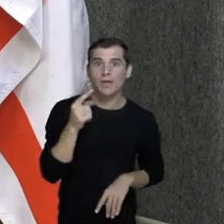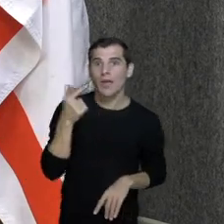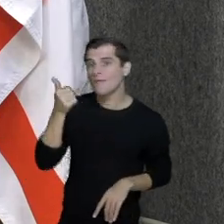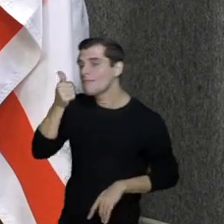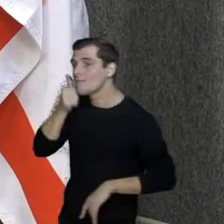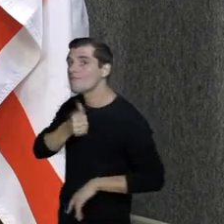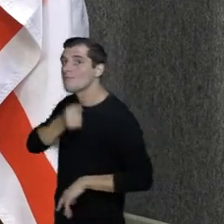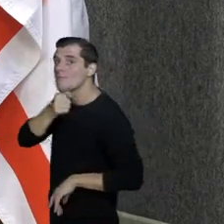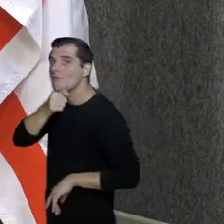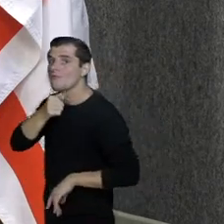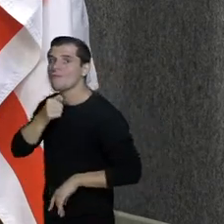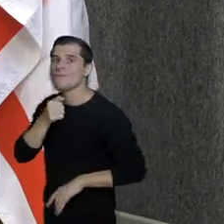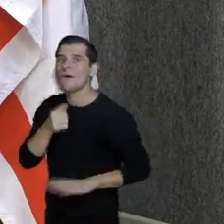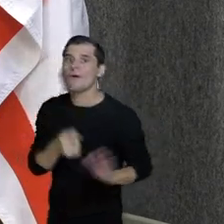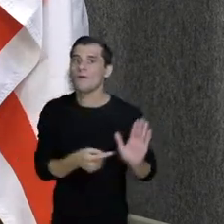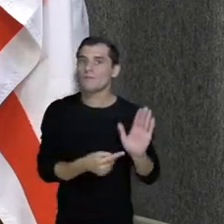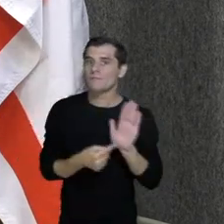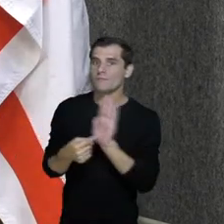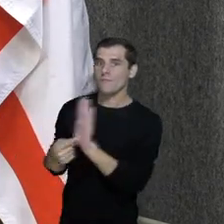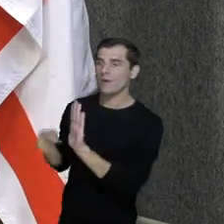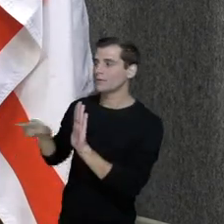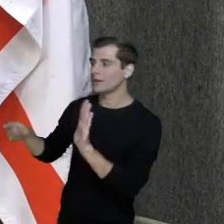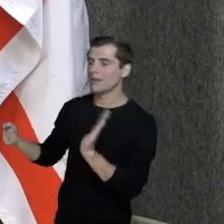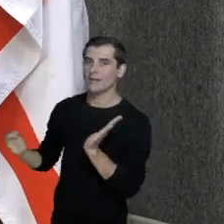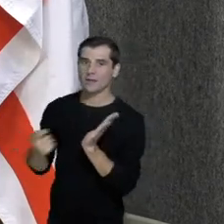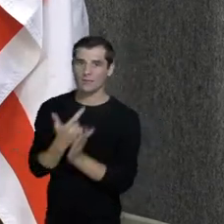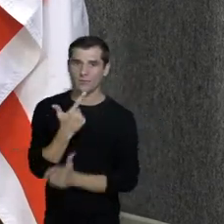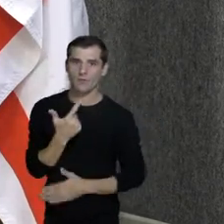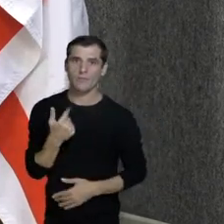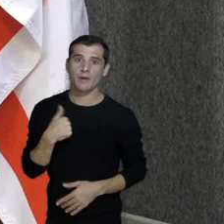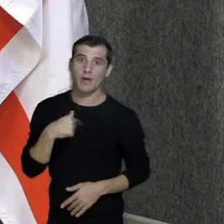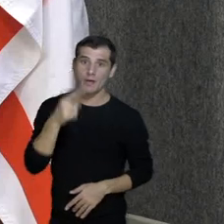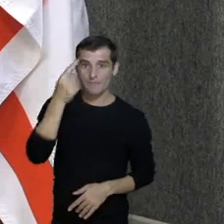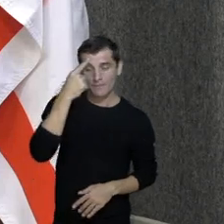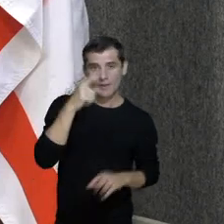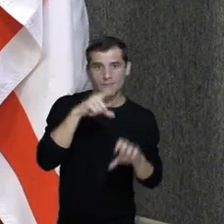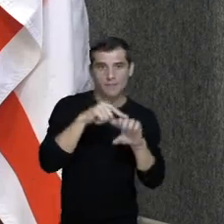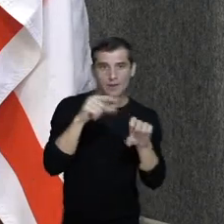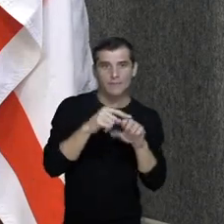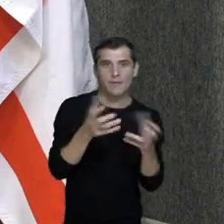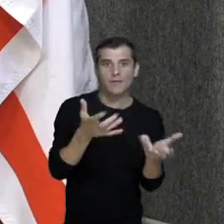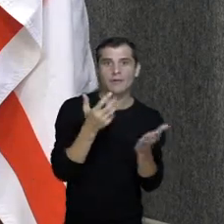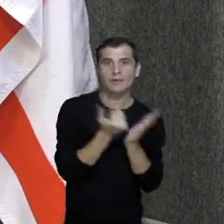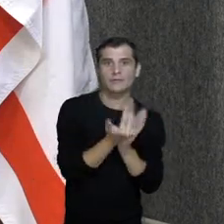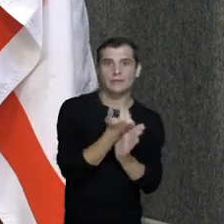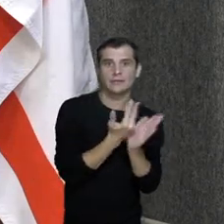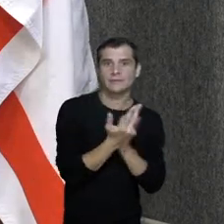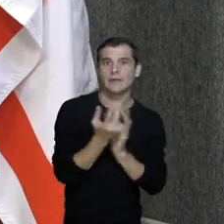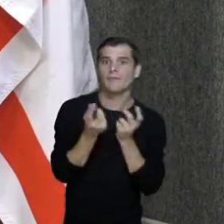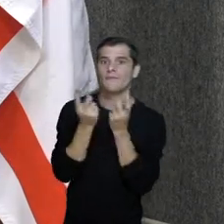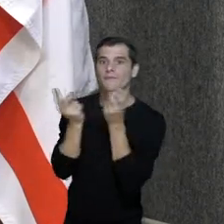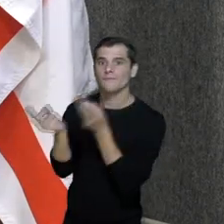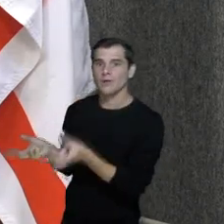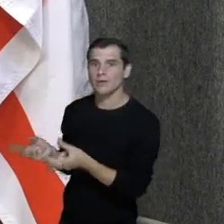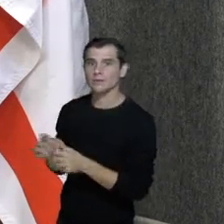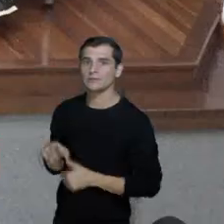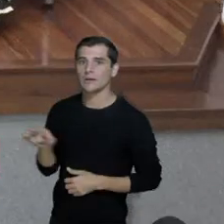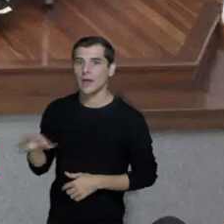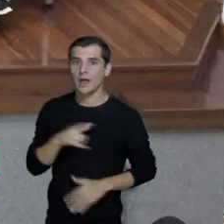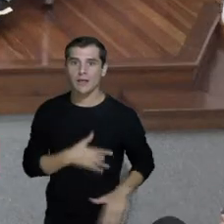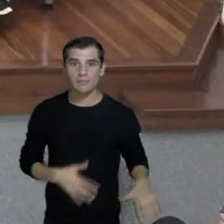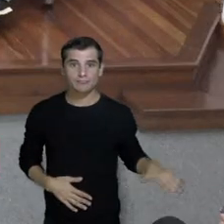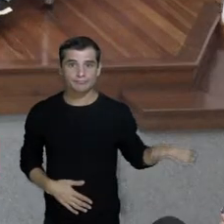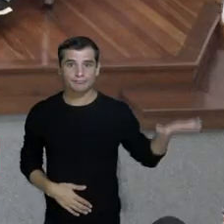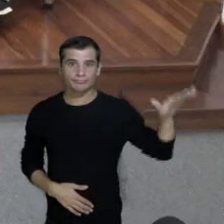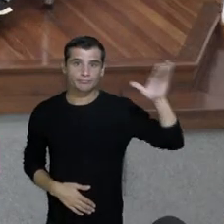comprar o meu jbi e eu eu sempre Seme tive essa coisa de empreendedor Eu sempre queria vender meu trabalho e eu cresci com essa coisa de de